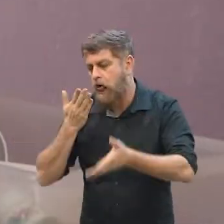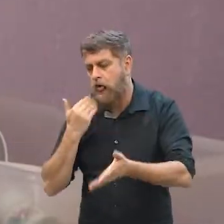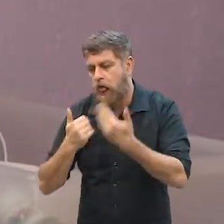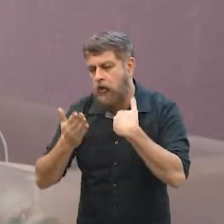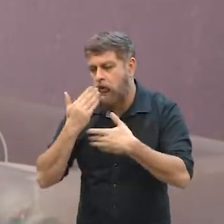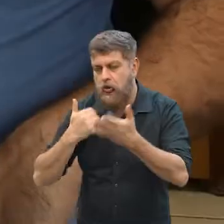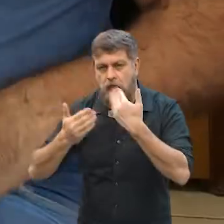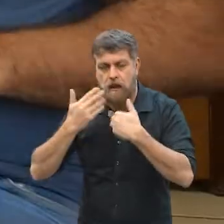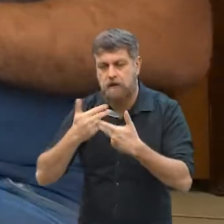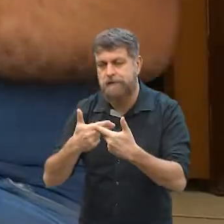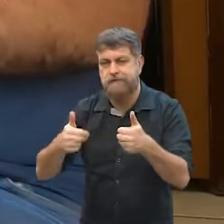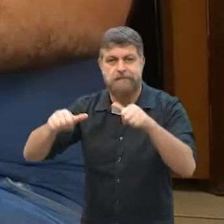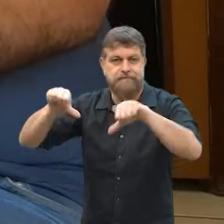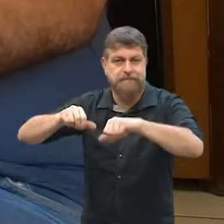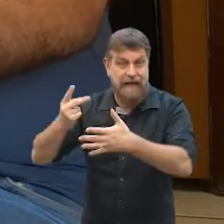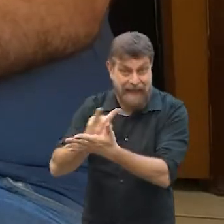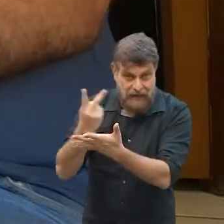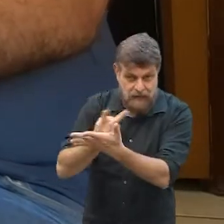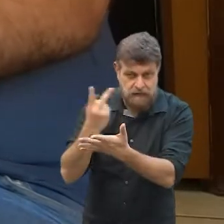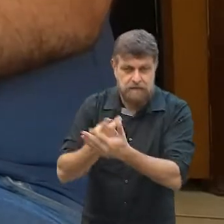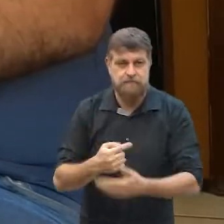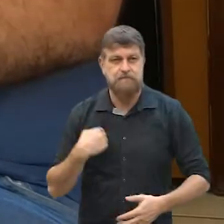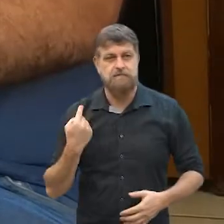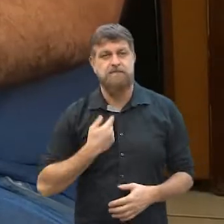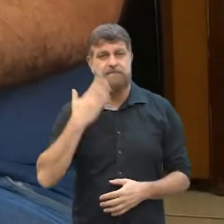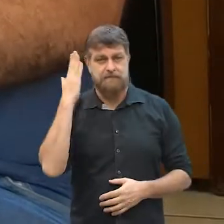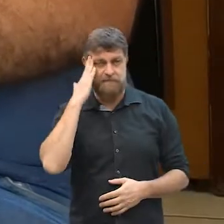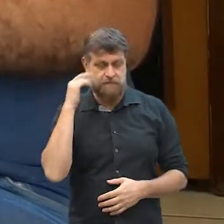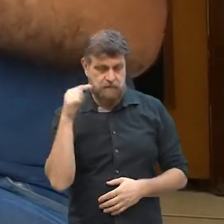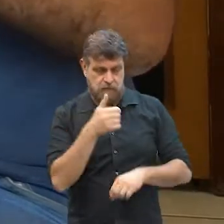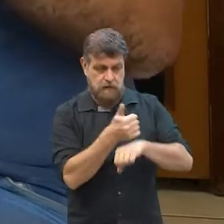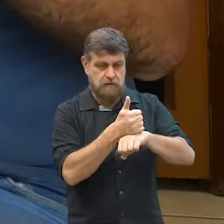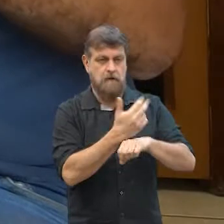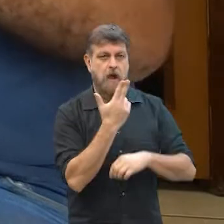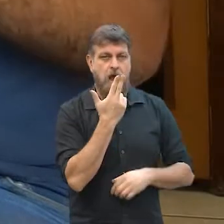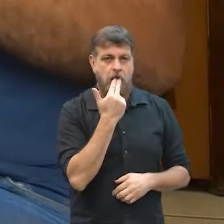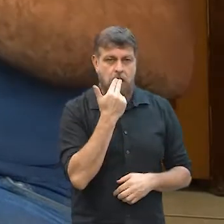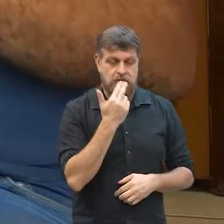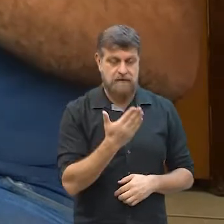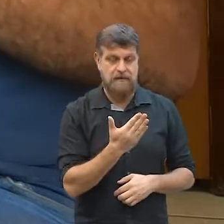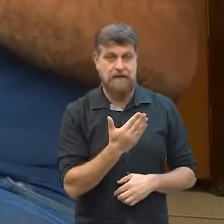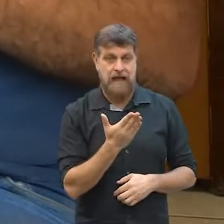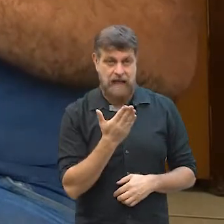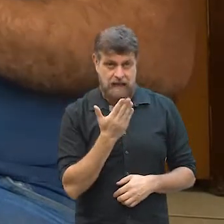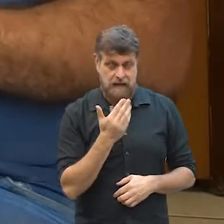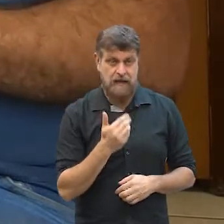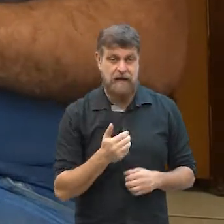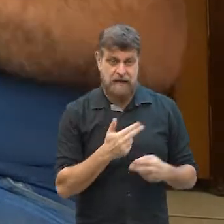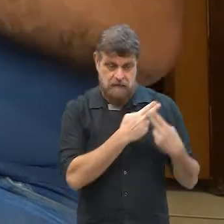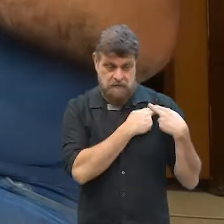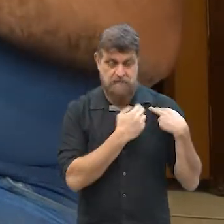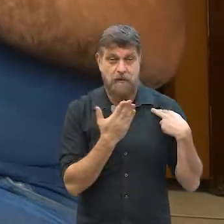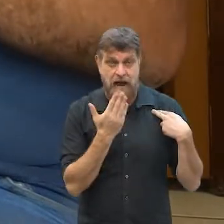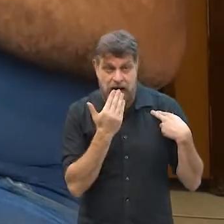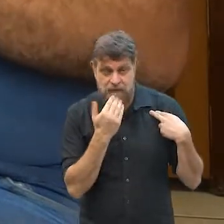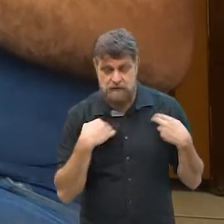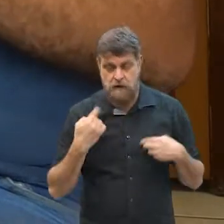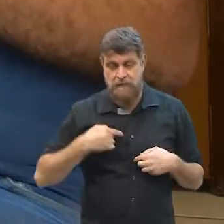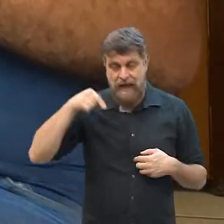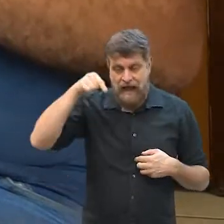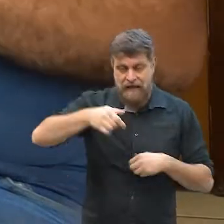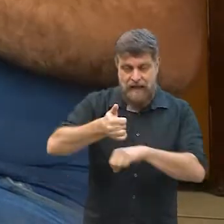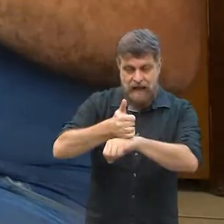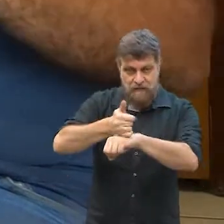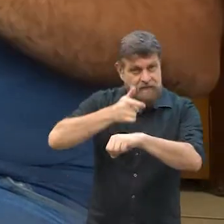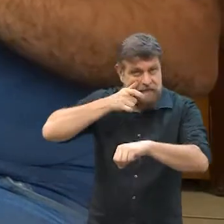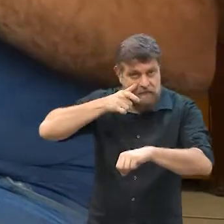de outras coisas. Ô Célia, é claro que todo mundo sabe que nutricionista ele cuida, não é, da alimentação e tudo mais, mas esse quadro é